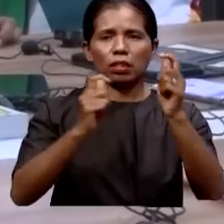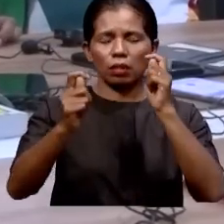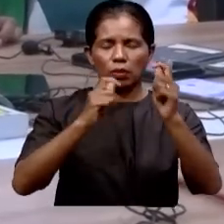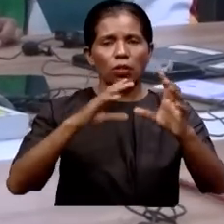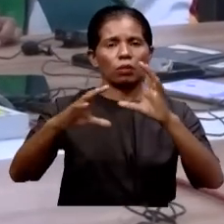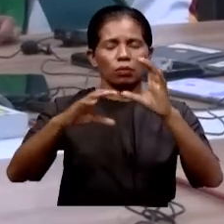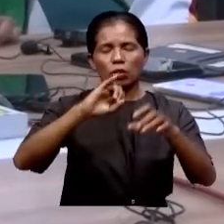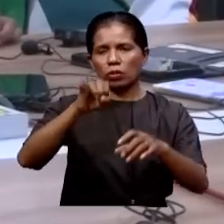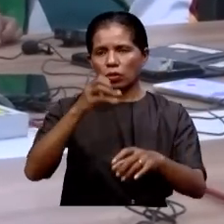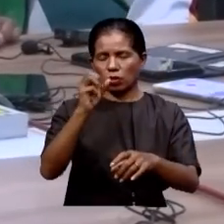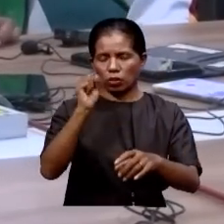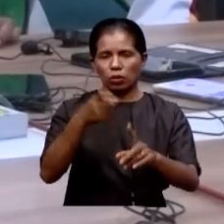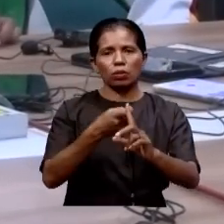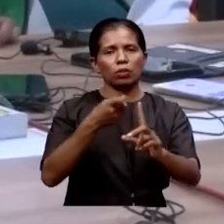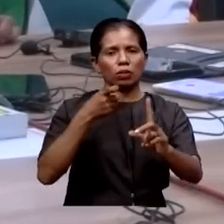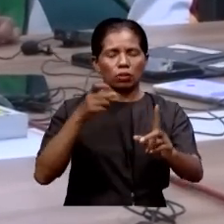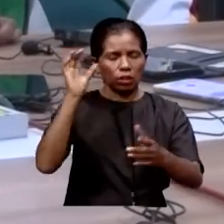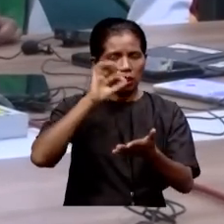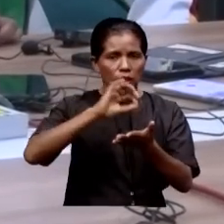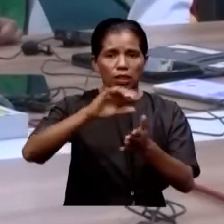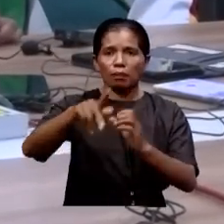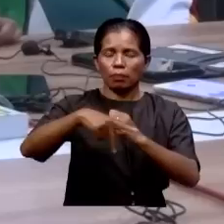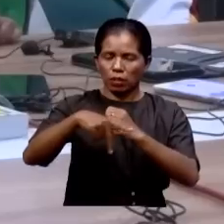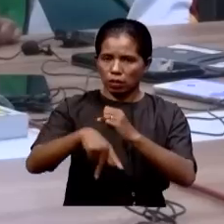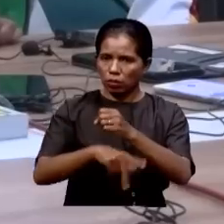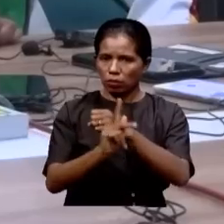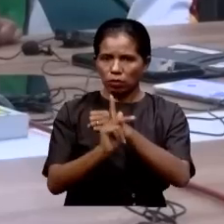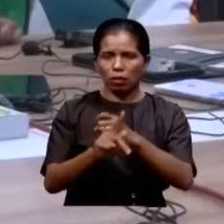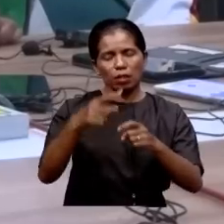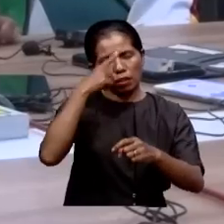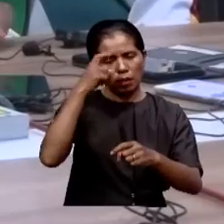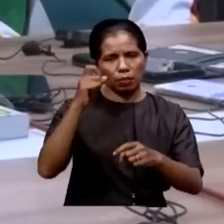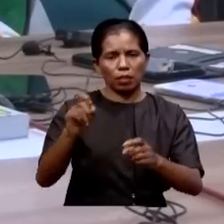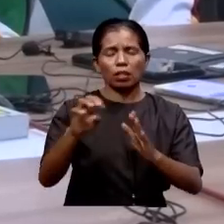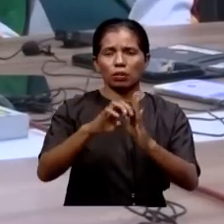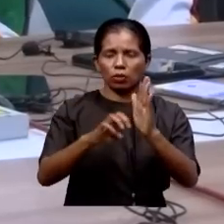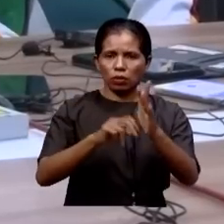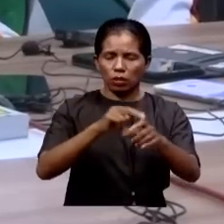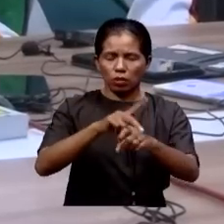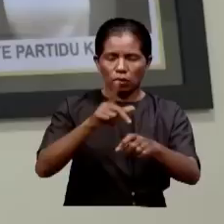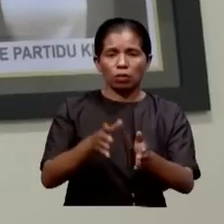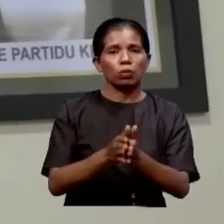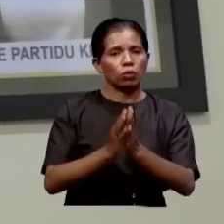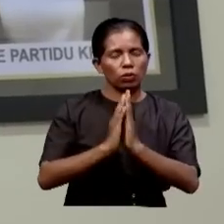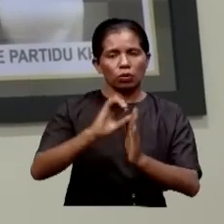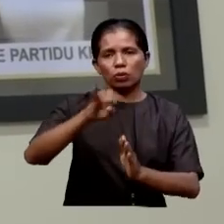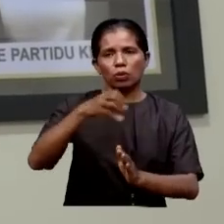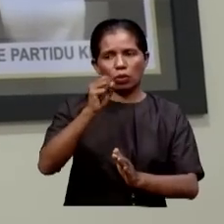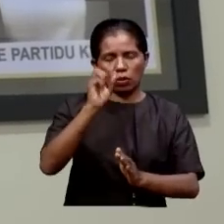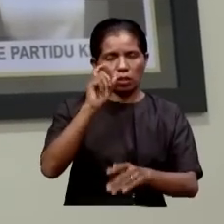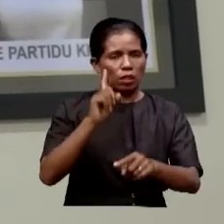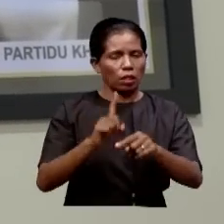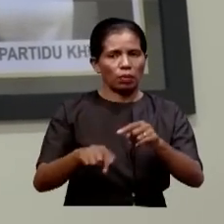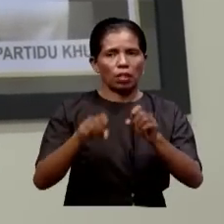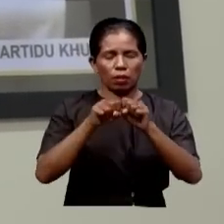Zé Agostino, russo cargo secretário-geral do Partido Conto Nian, também Estrutura Nacional Conto, russo Zé Agostino, Atula Bele